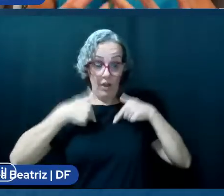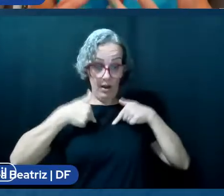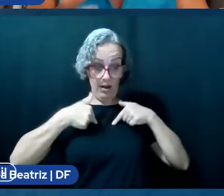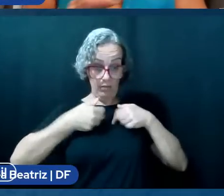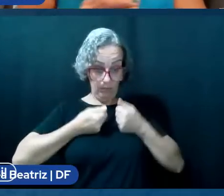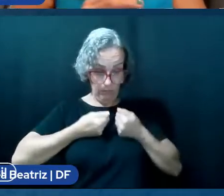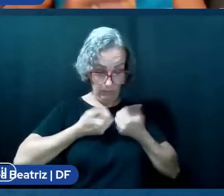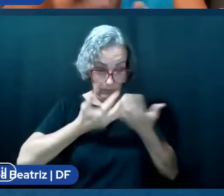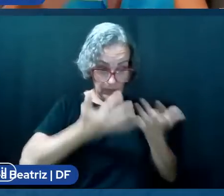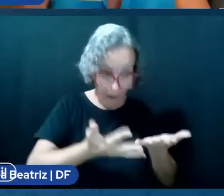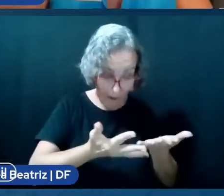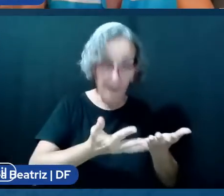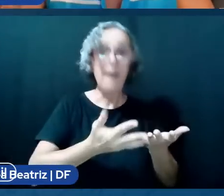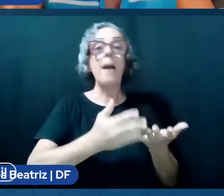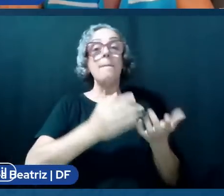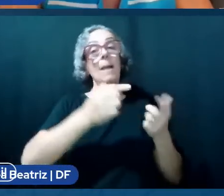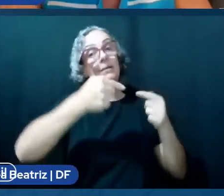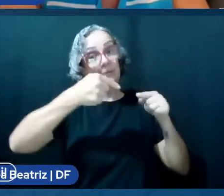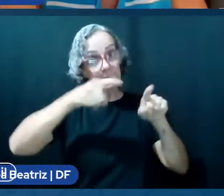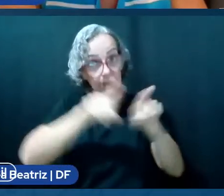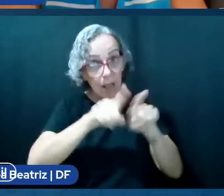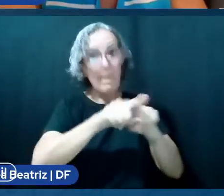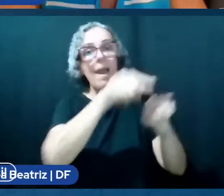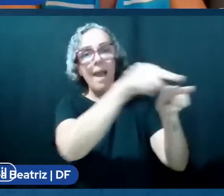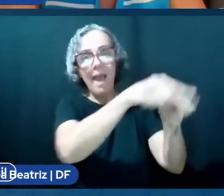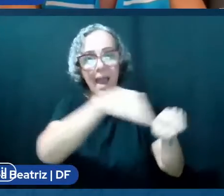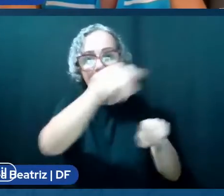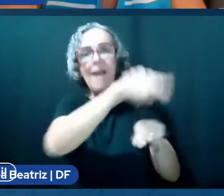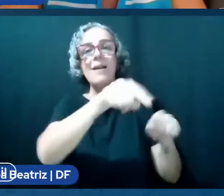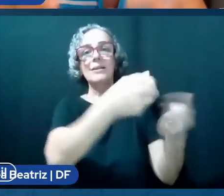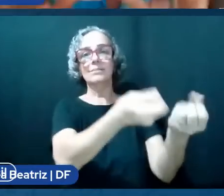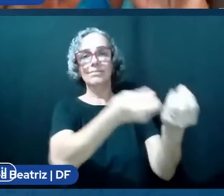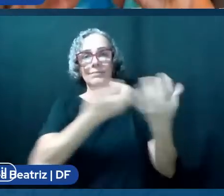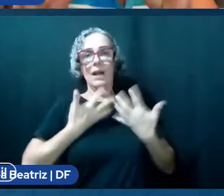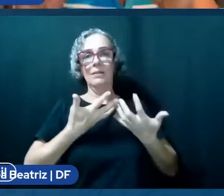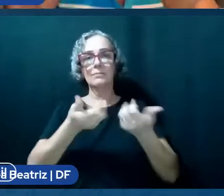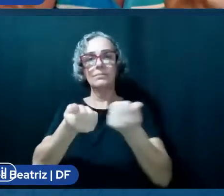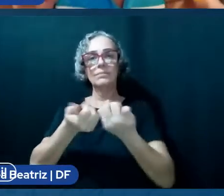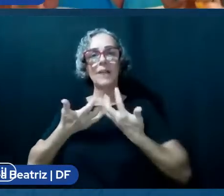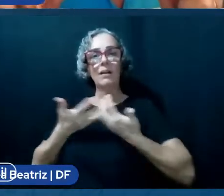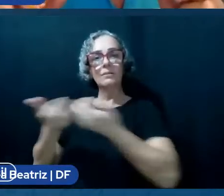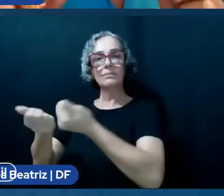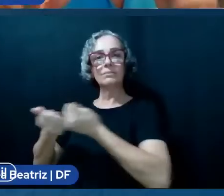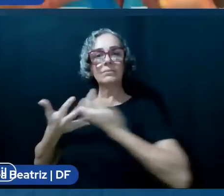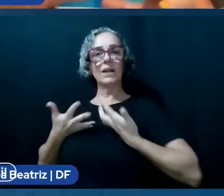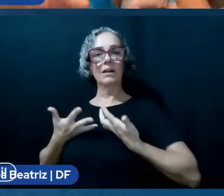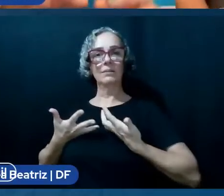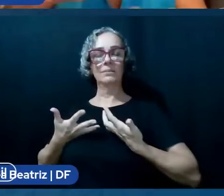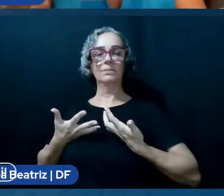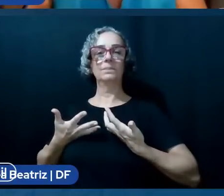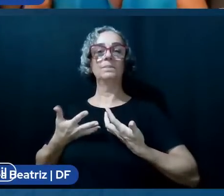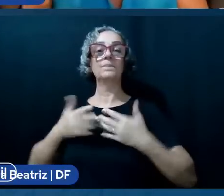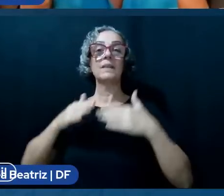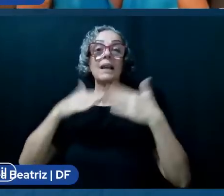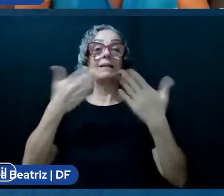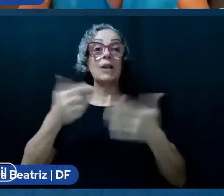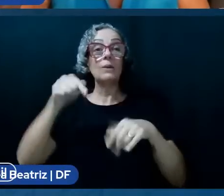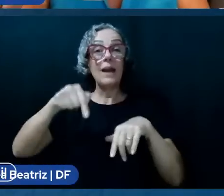energia promovesse um efeito de emancipação do espírito, que nesse estado passa a